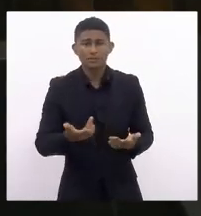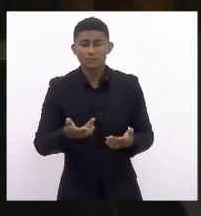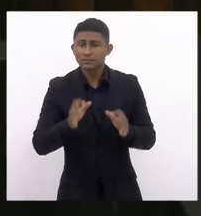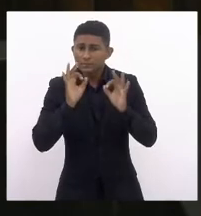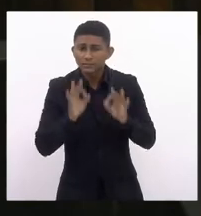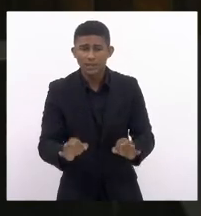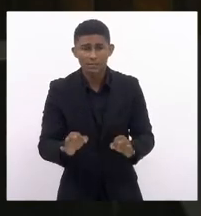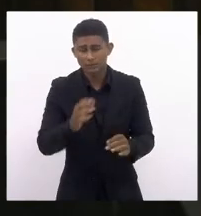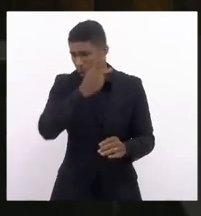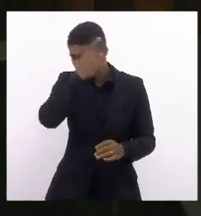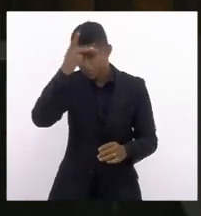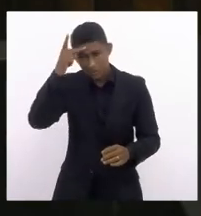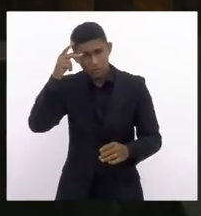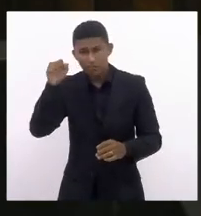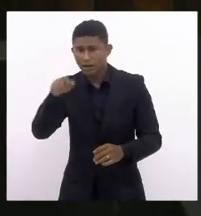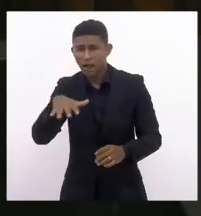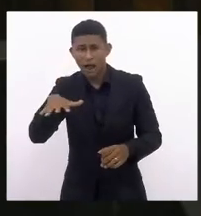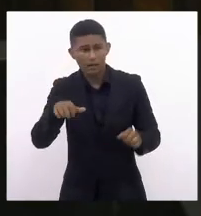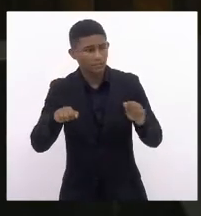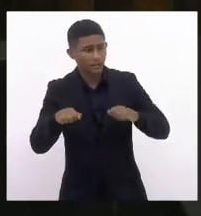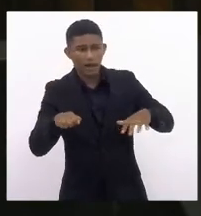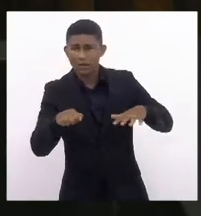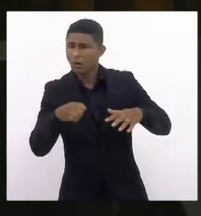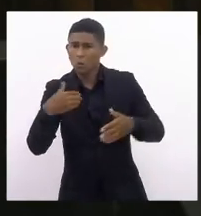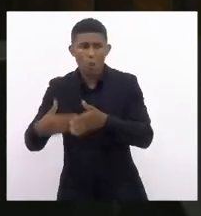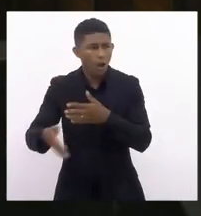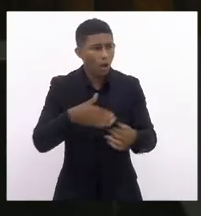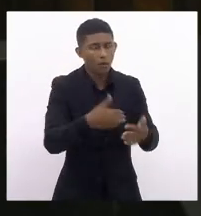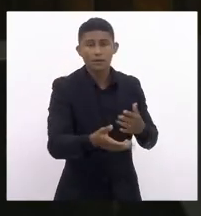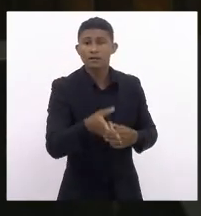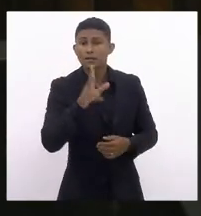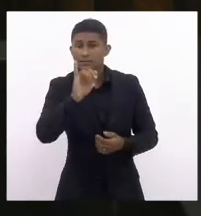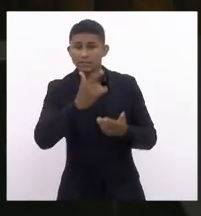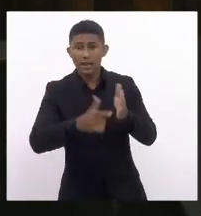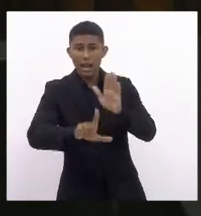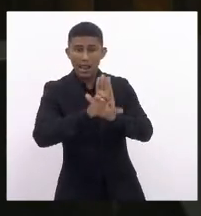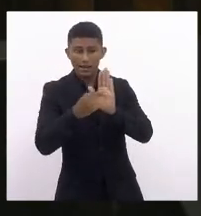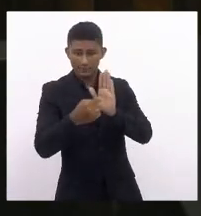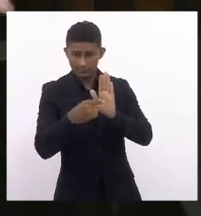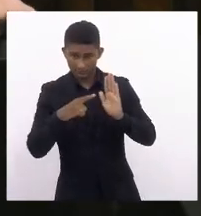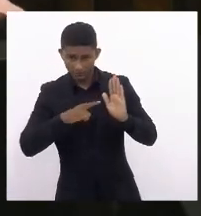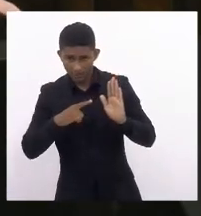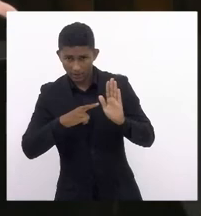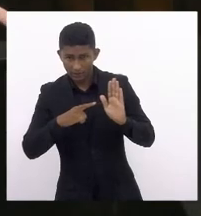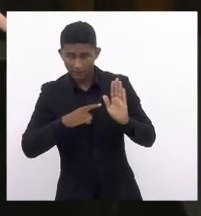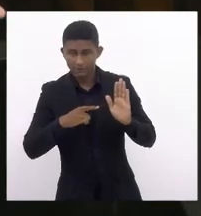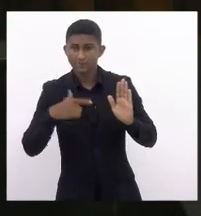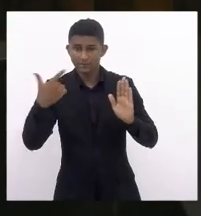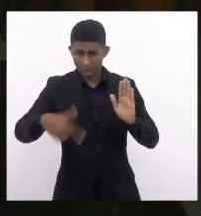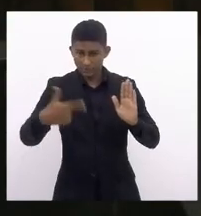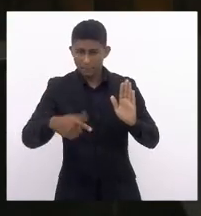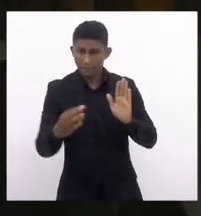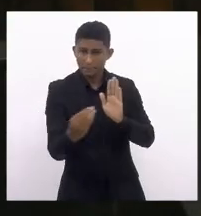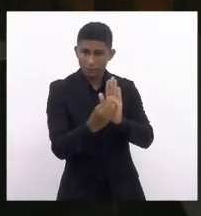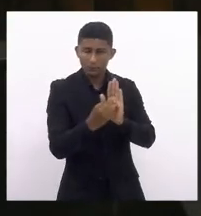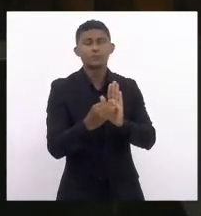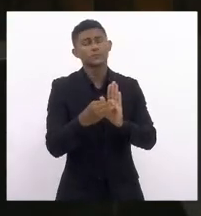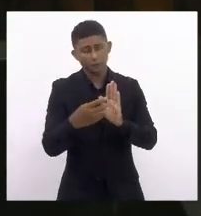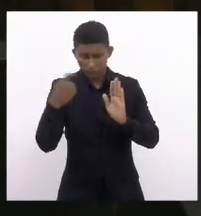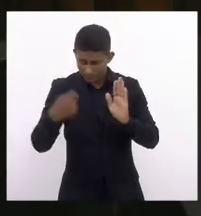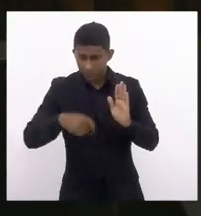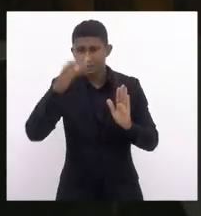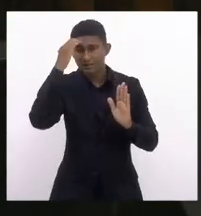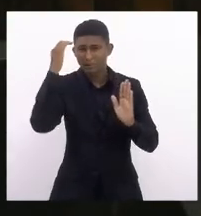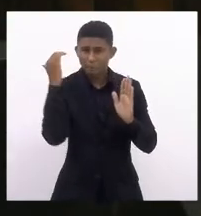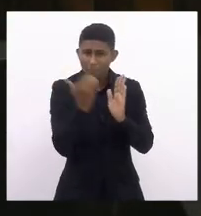área. Se ele tem uma carreira estabelecida em lei, essa carreira tem que ser respeitada. Só